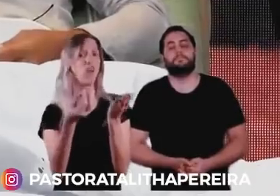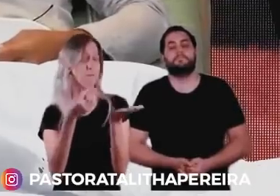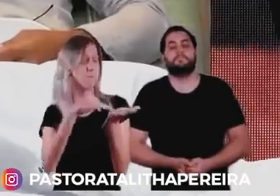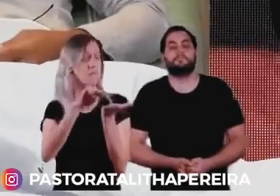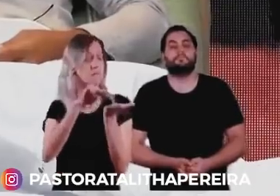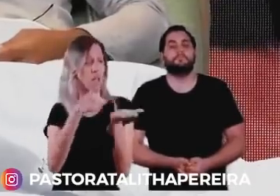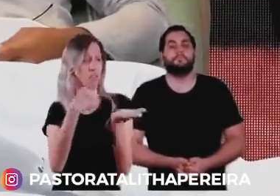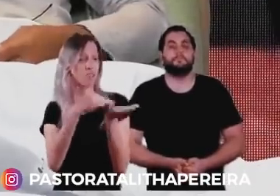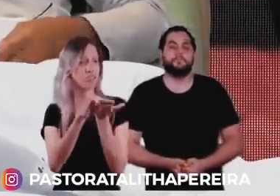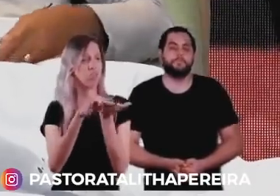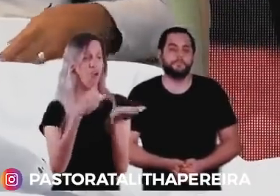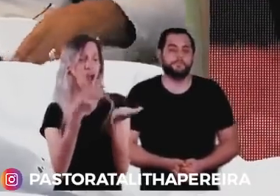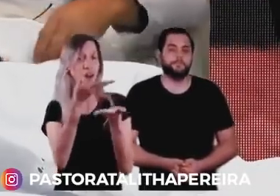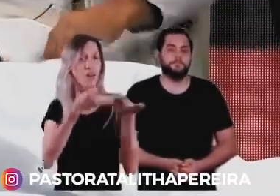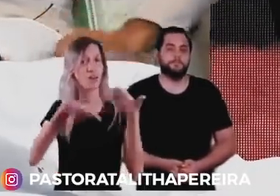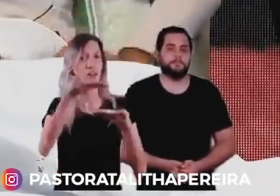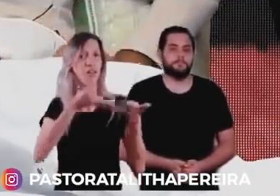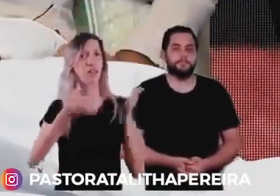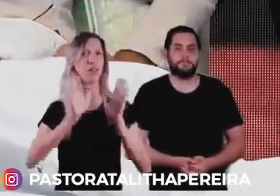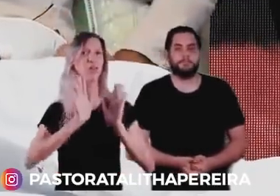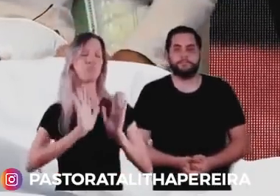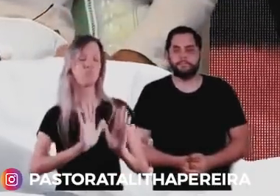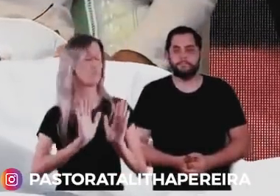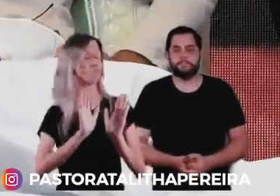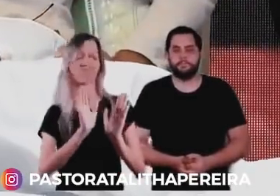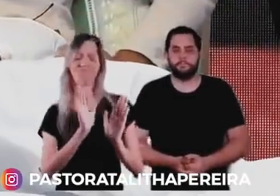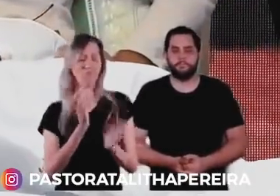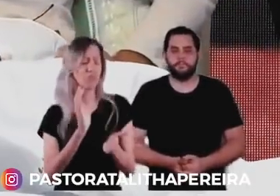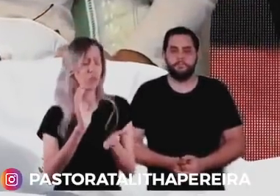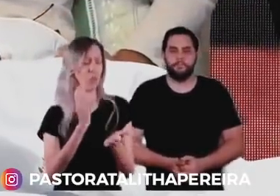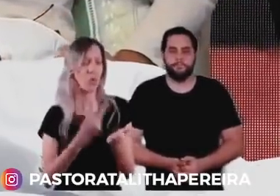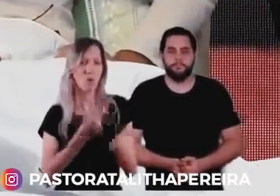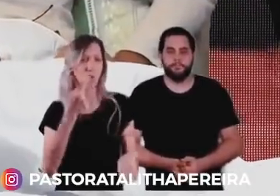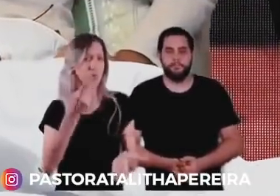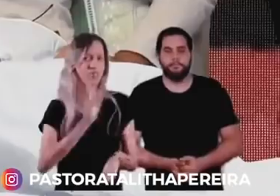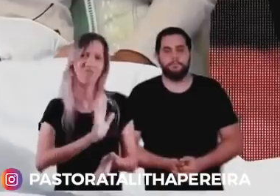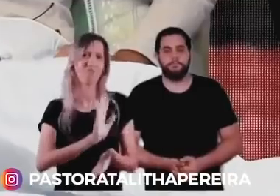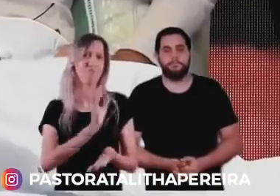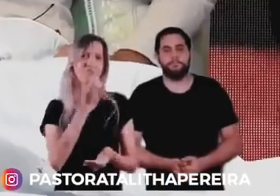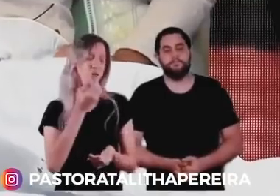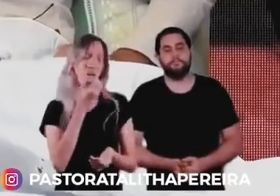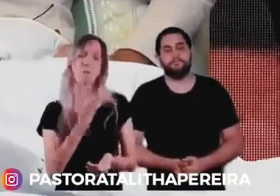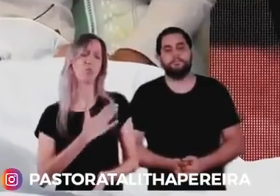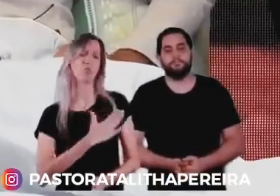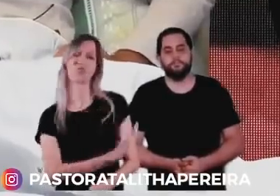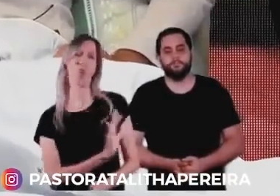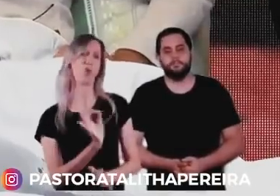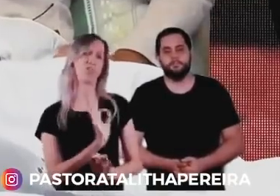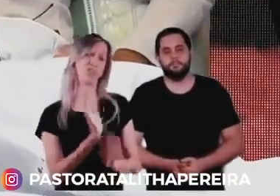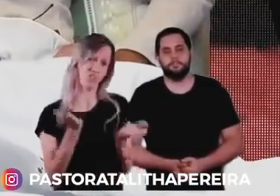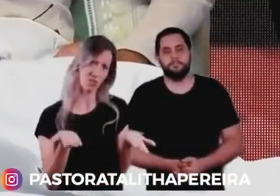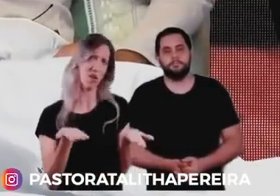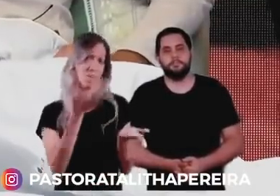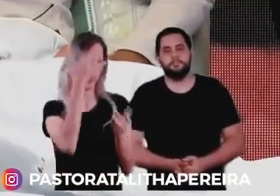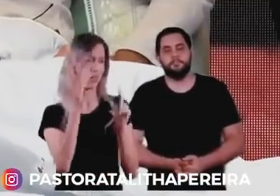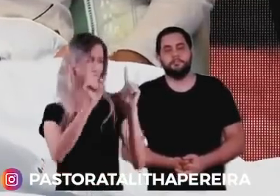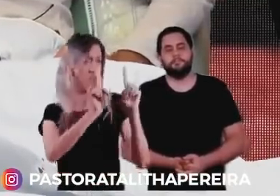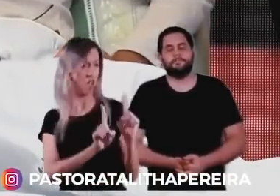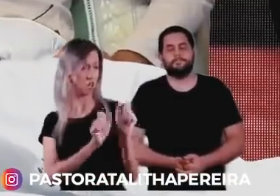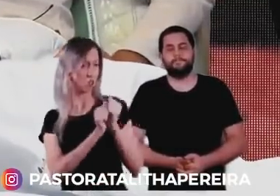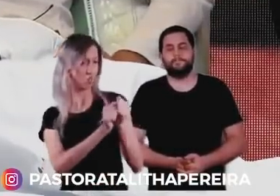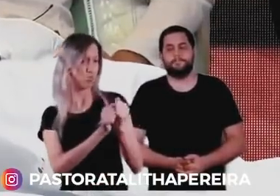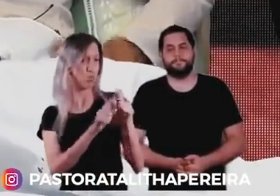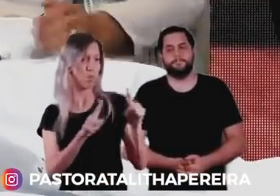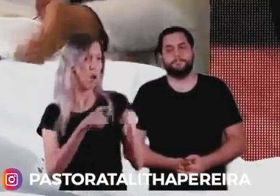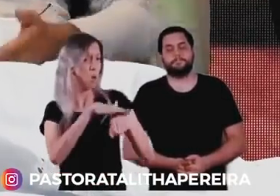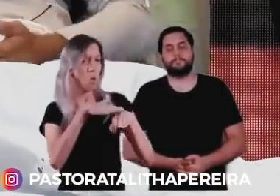mensagens com alguém, e isso não deve acontecer, porque é horrível, gente. É horrível você ter uma pessoa do seu lado e não